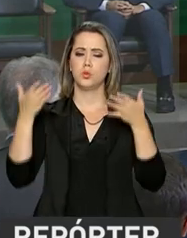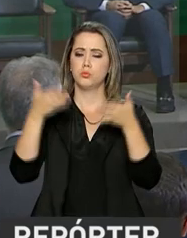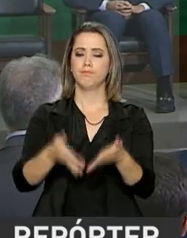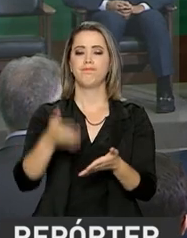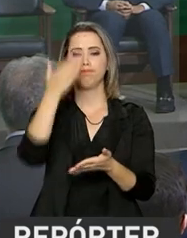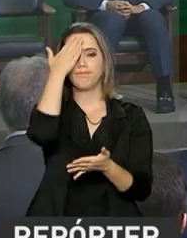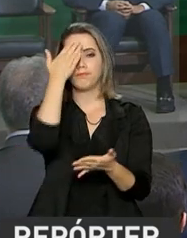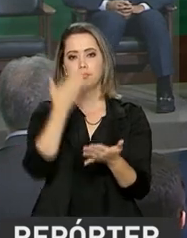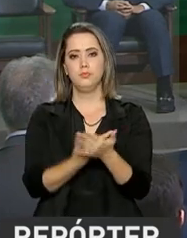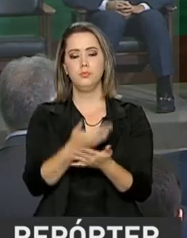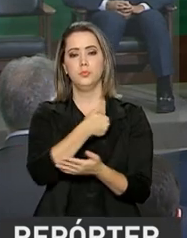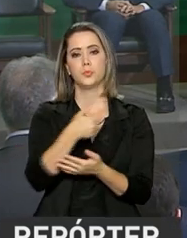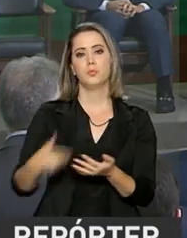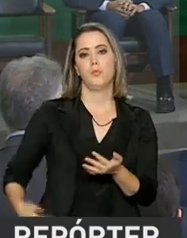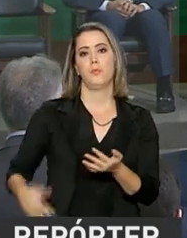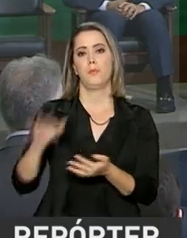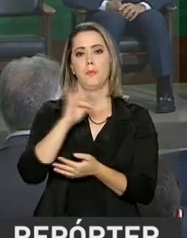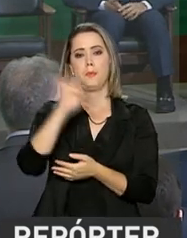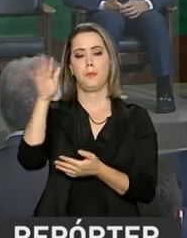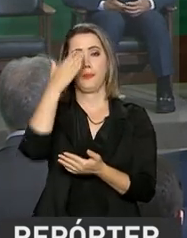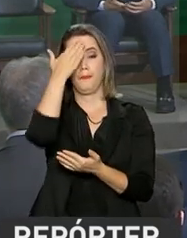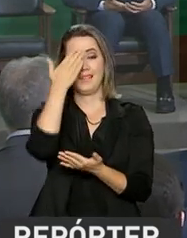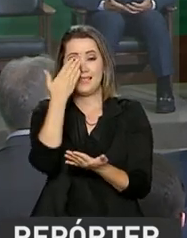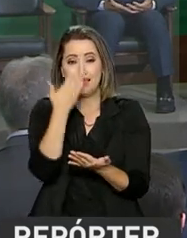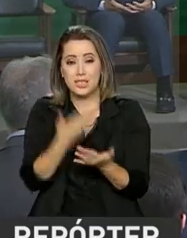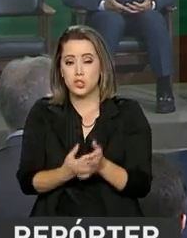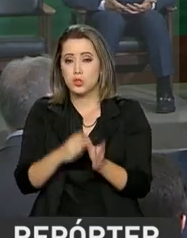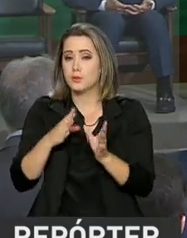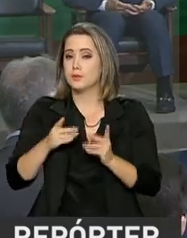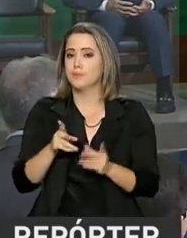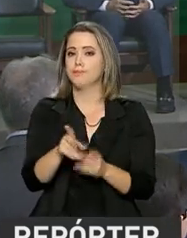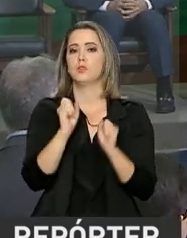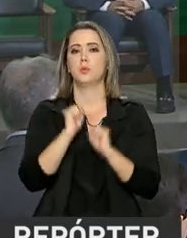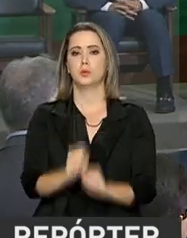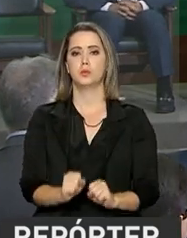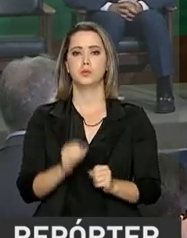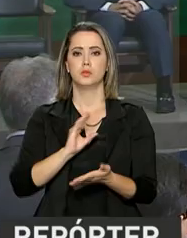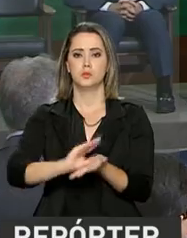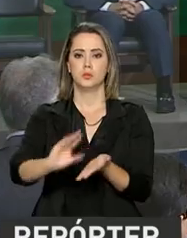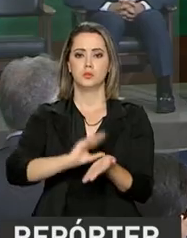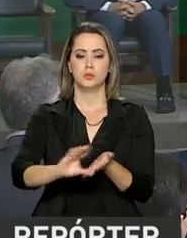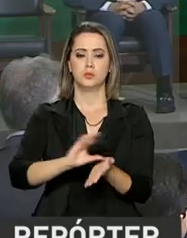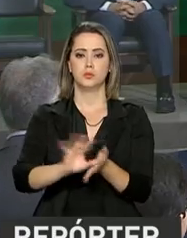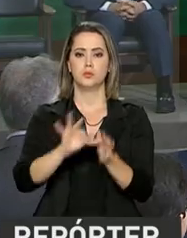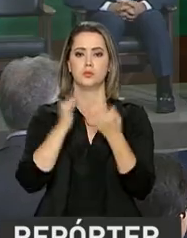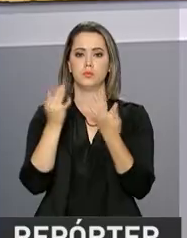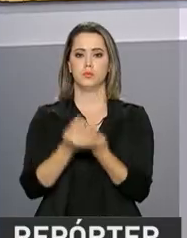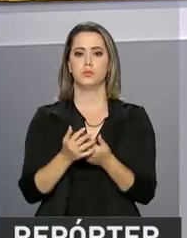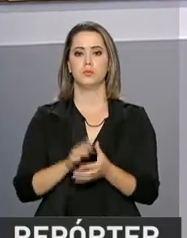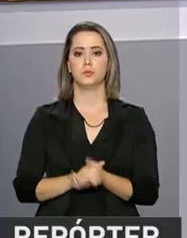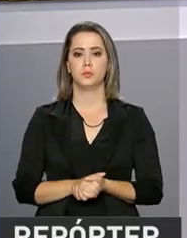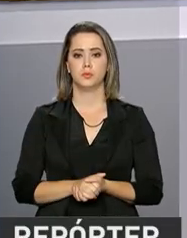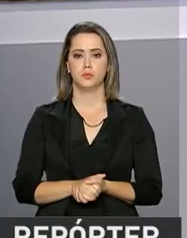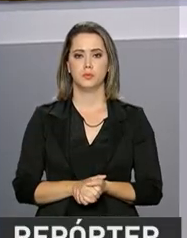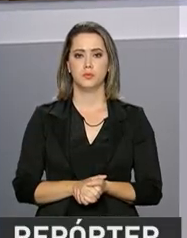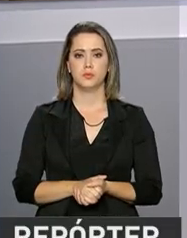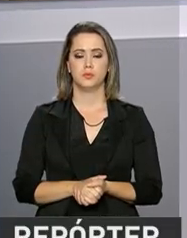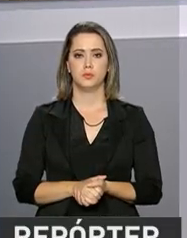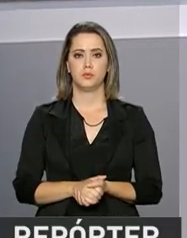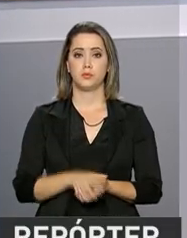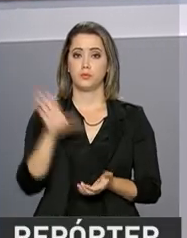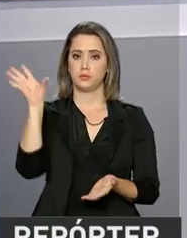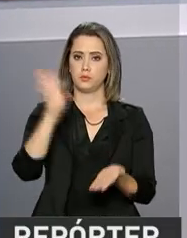certeza que o governo federal acredita no potencial e investe na agricultura familiar do Brasil um